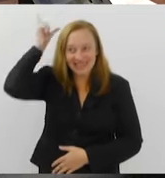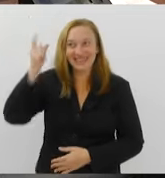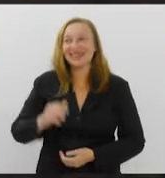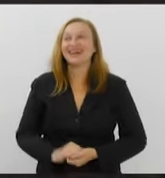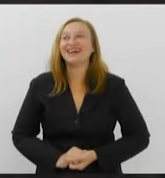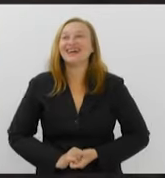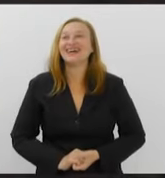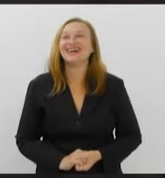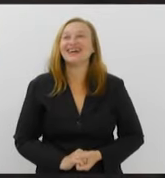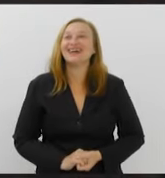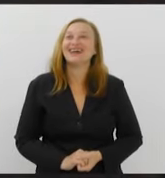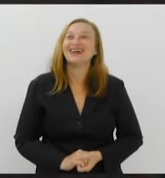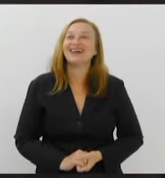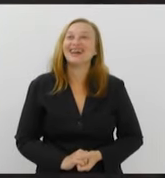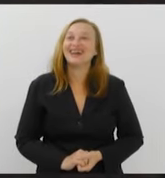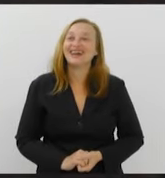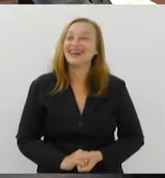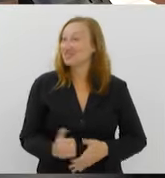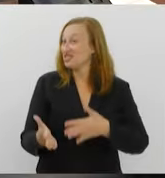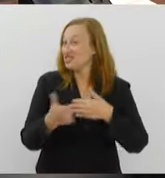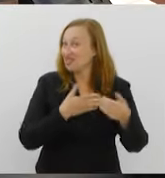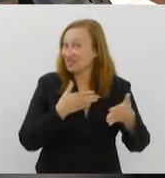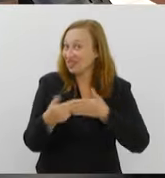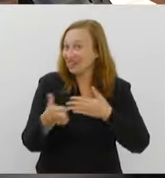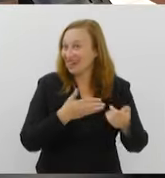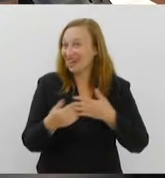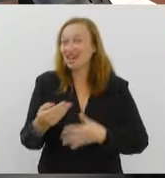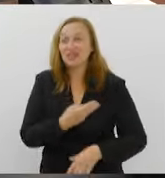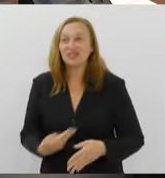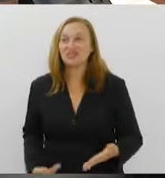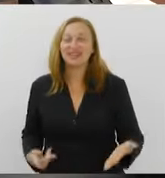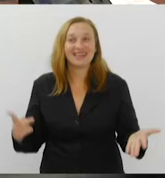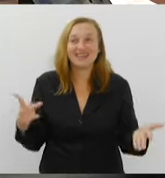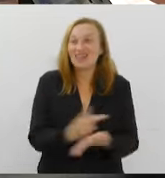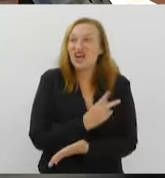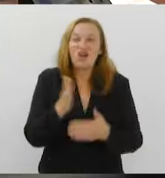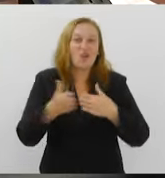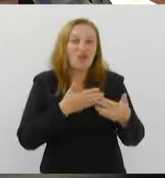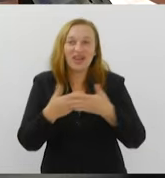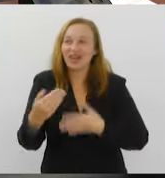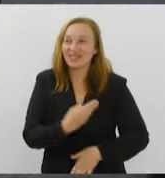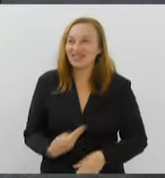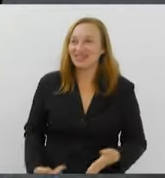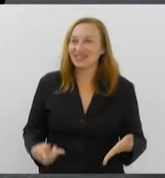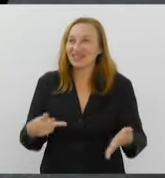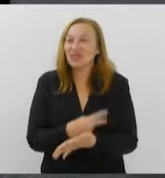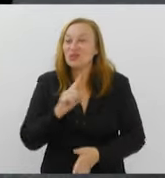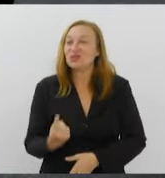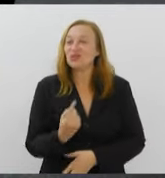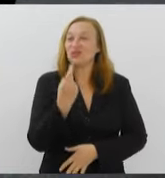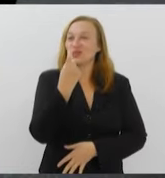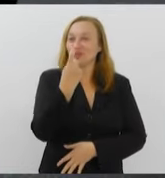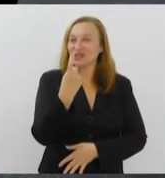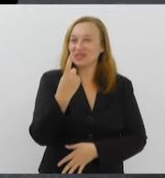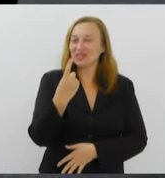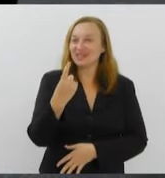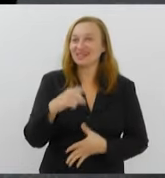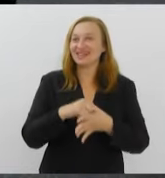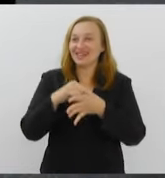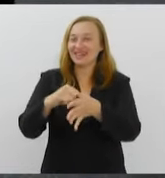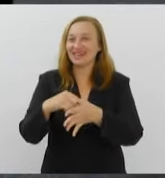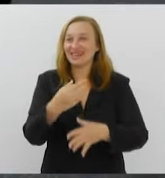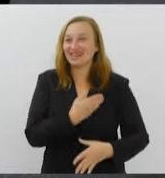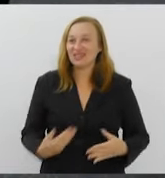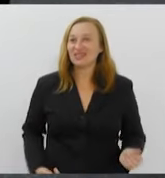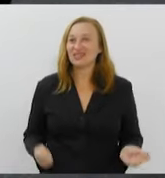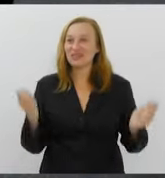A réplica, por favor. Em qualquer governo que aconteça, em qualquer, o único líder de governo competente que pode